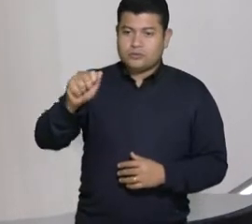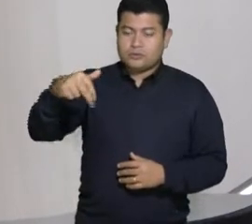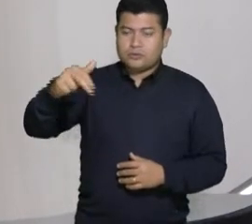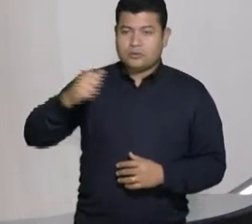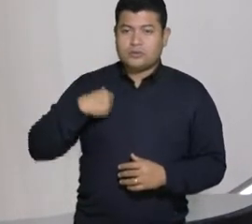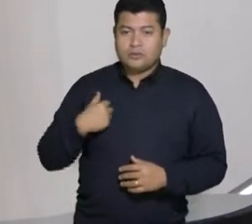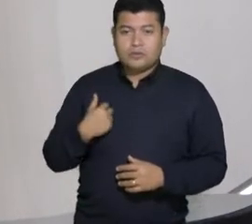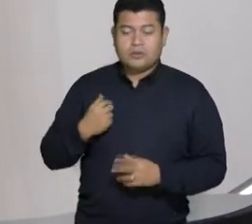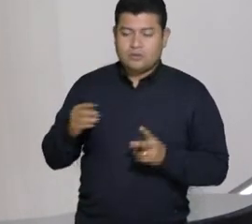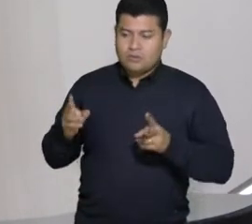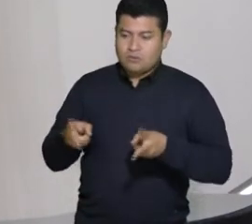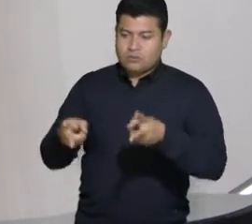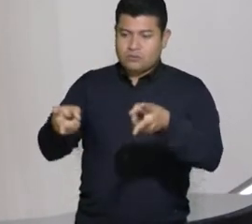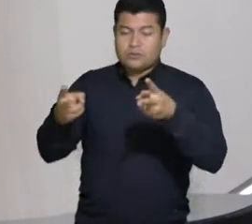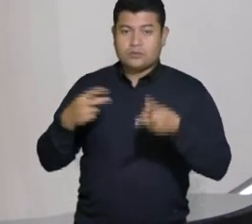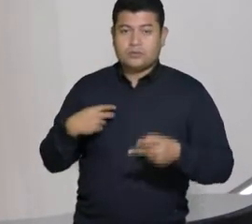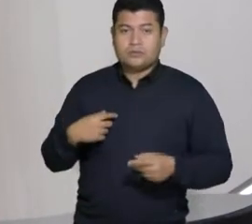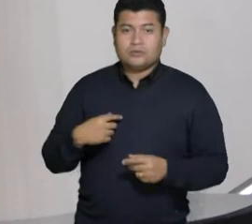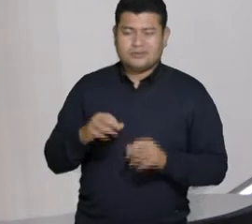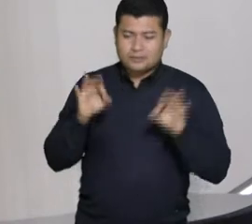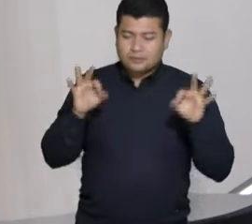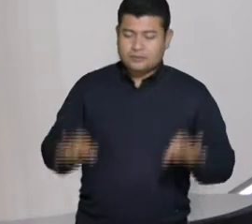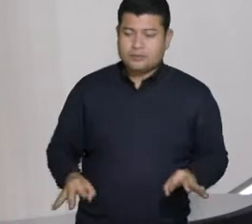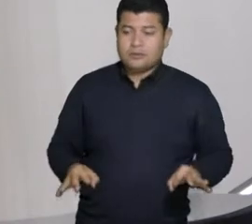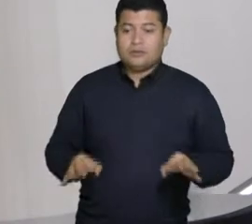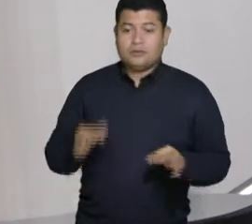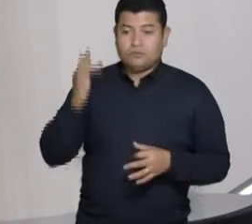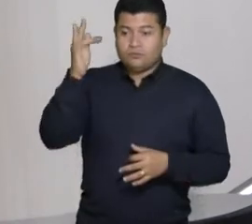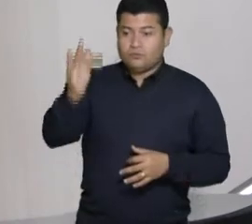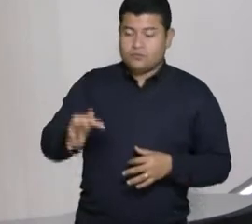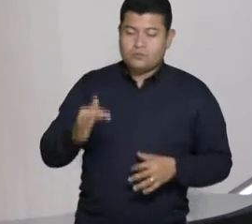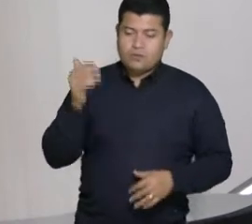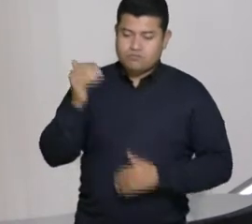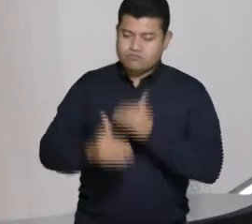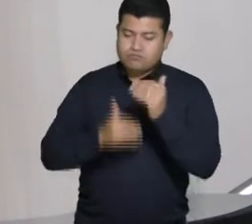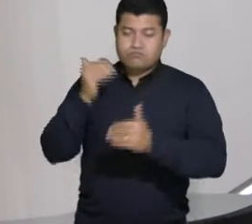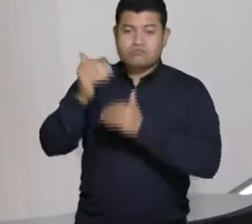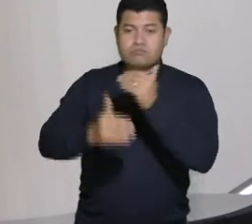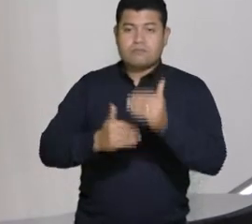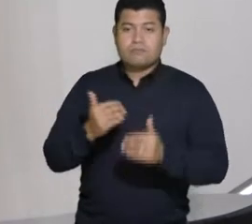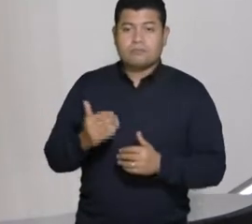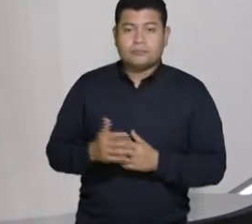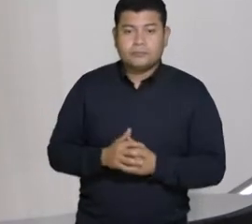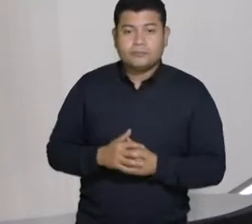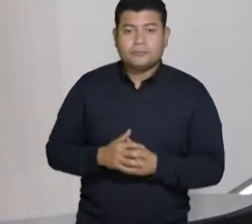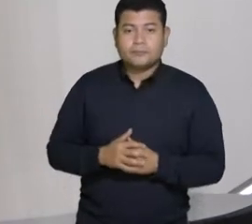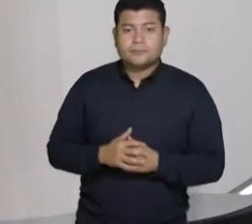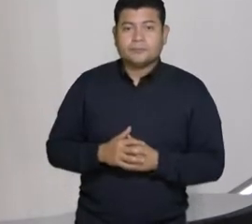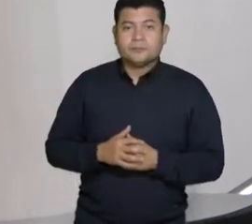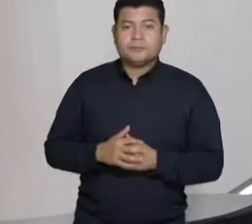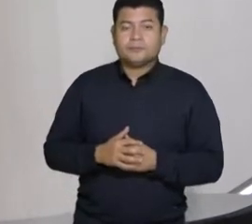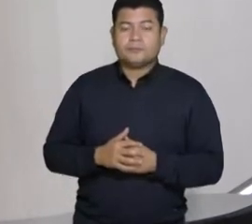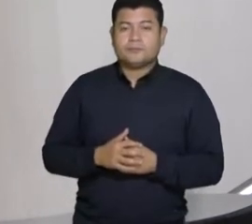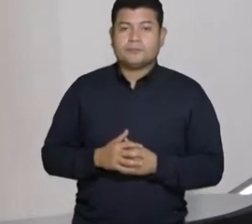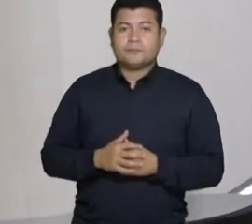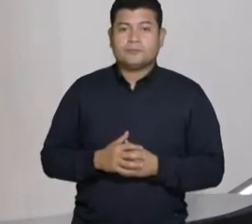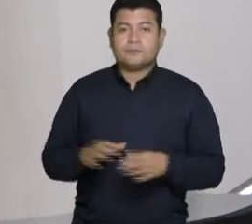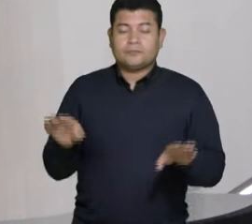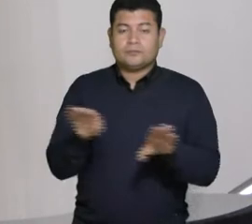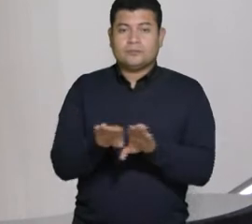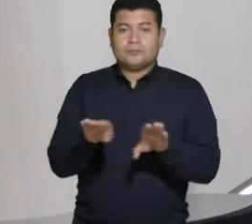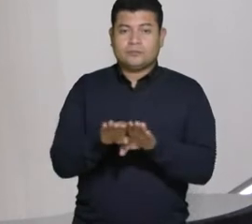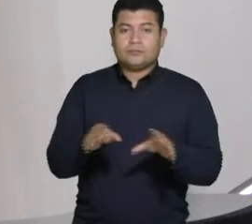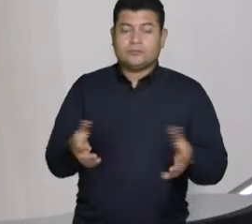certeza que a abrasel cada vez se aperfeiçoando mais vai cumprir continua cumprindo a sua missão institucional também